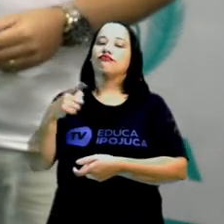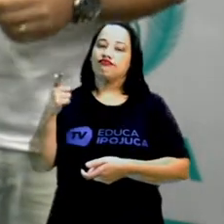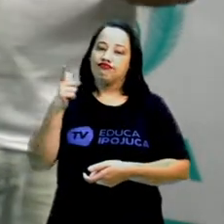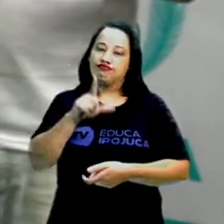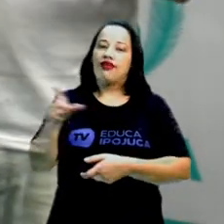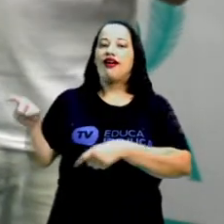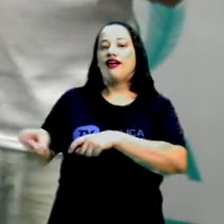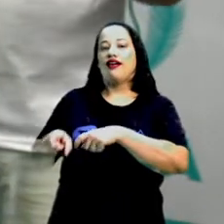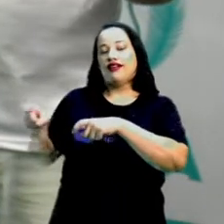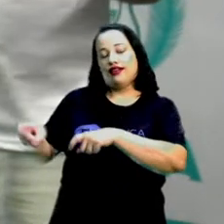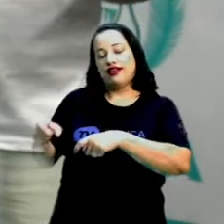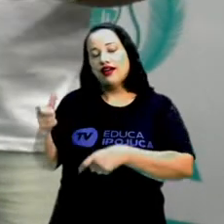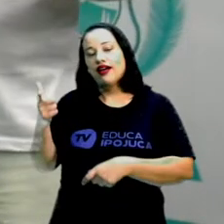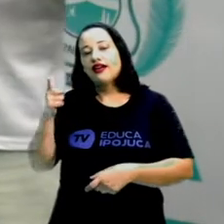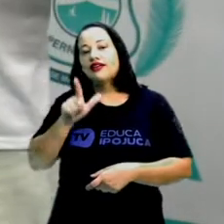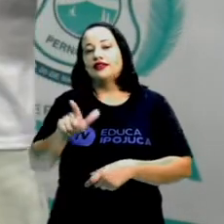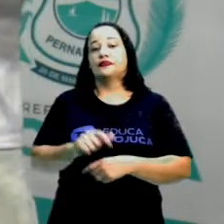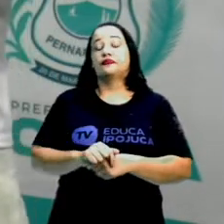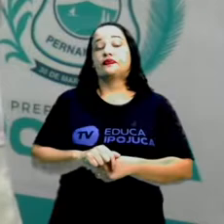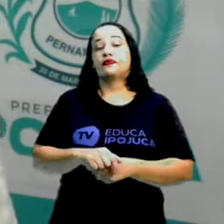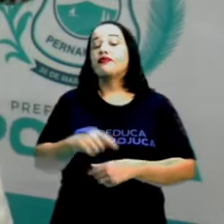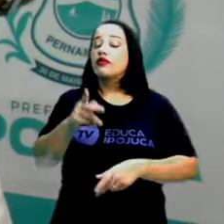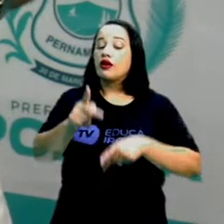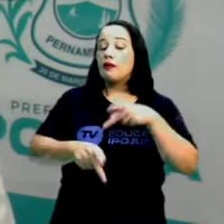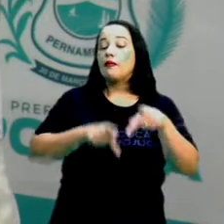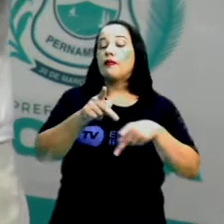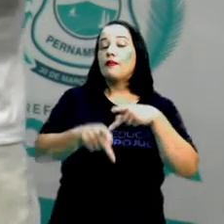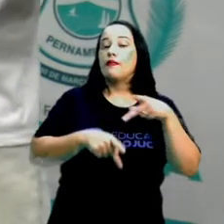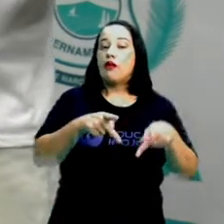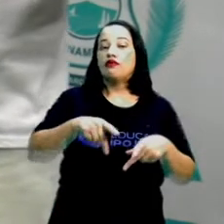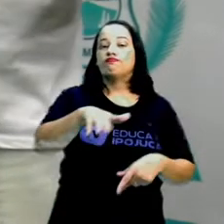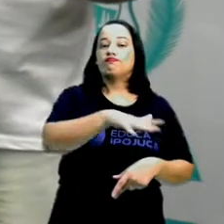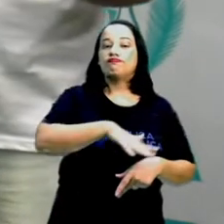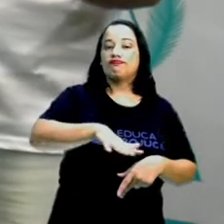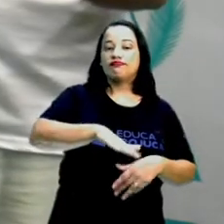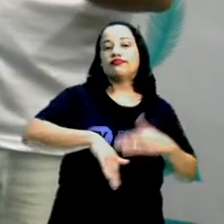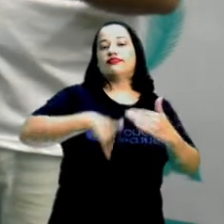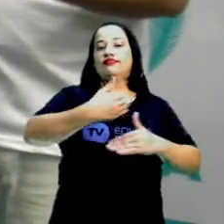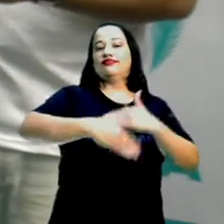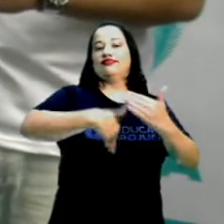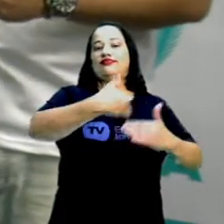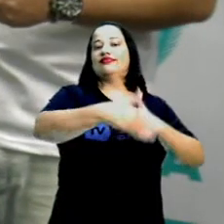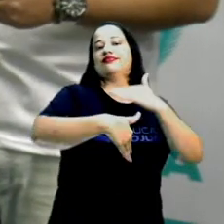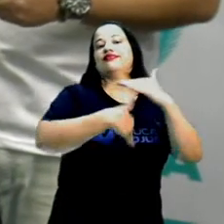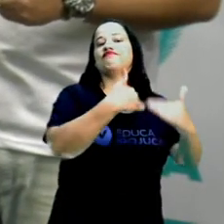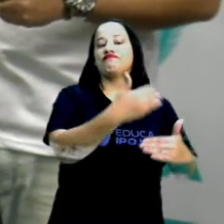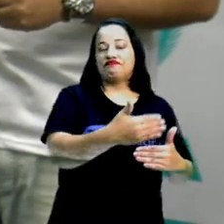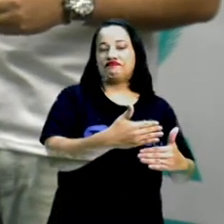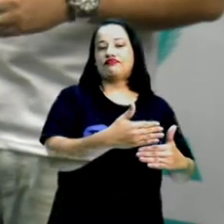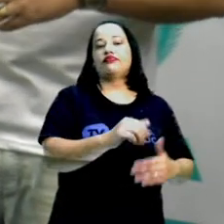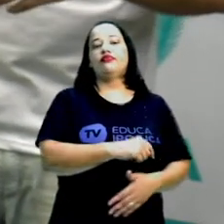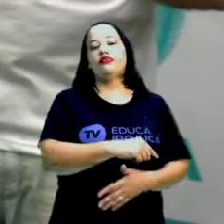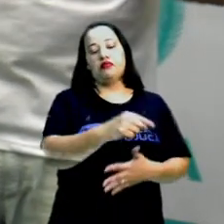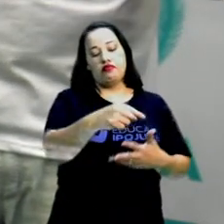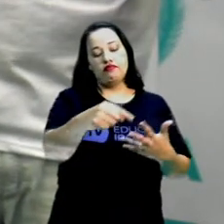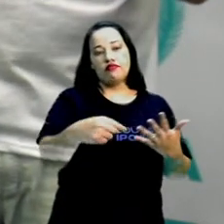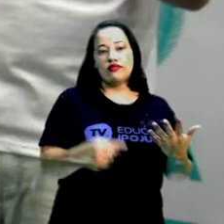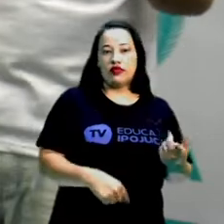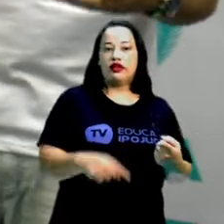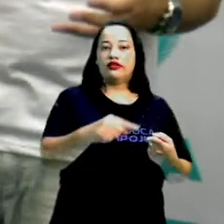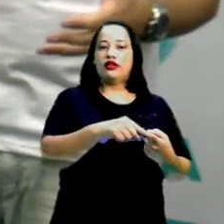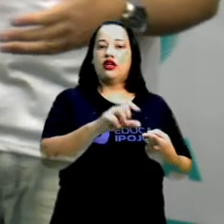Pessoal, vários povos eles vão se desenvolver ali na Mesopotâmia, tá certo? Entre eles, nós vamos ter